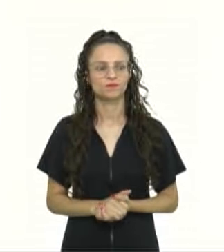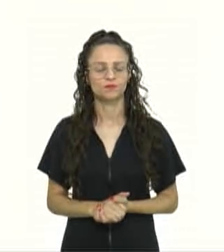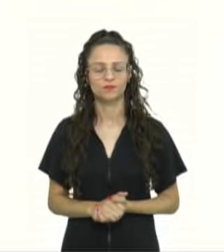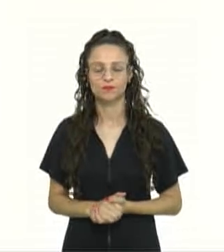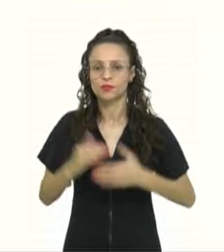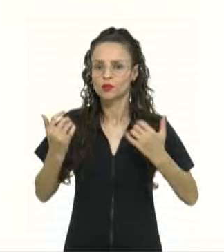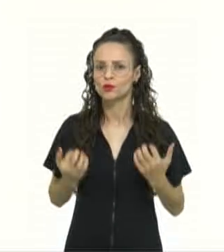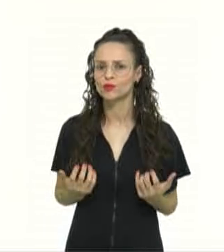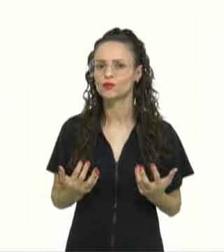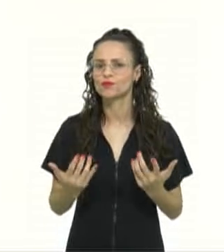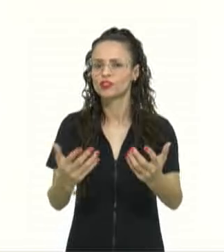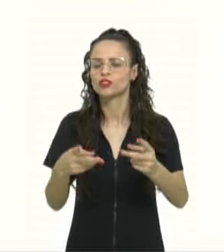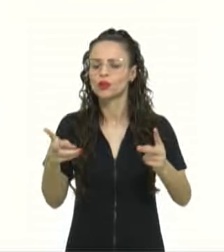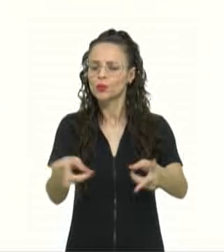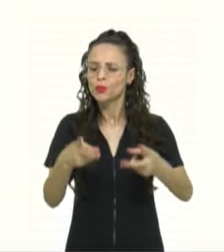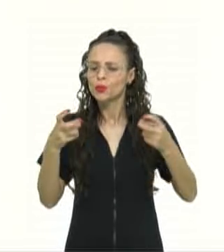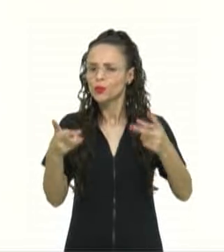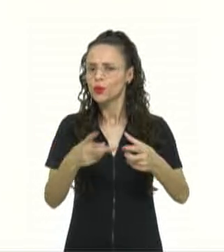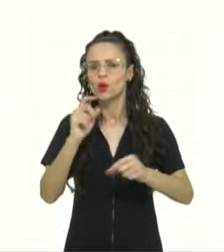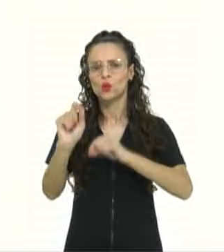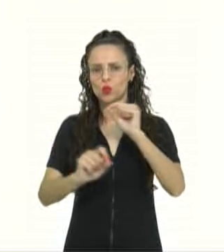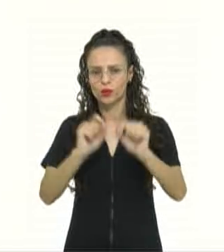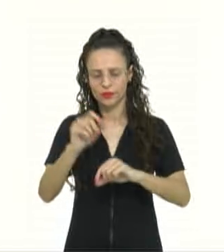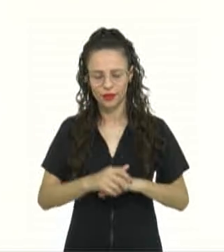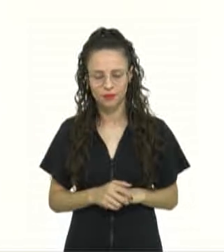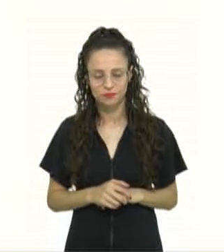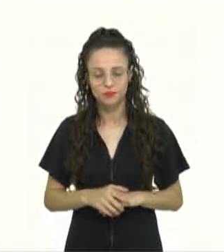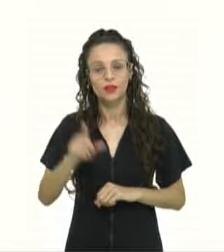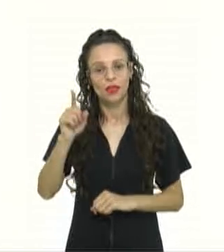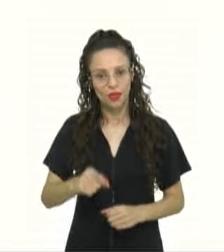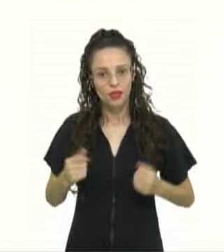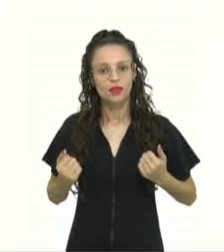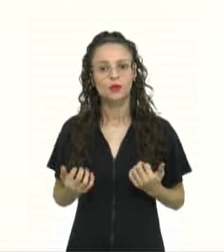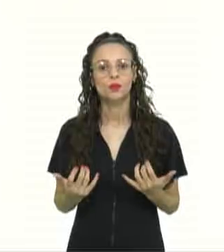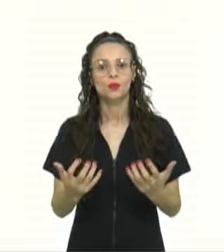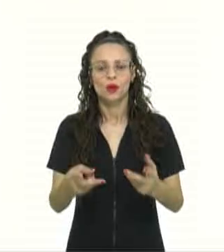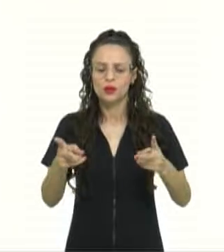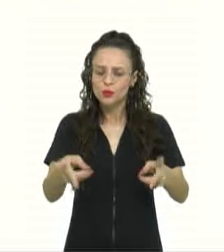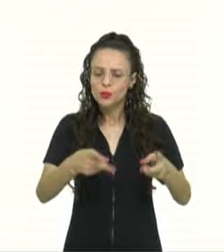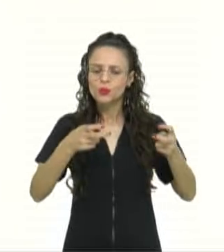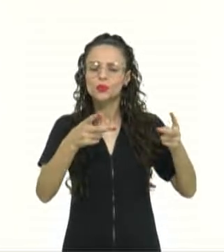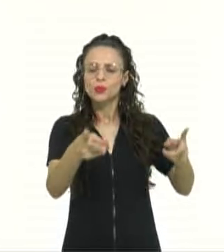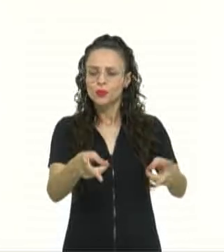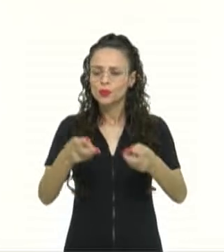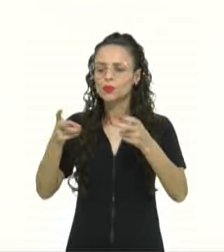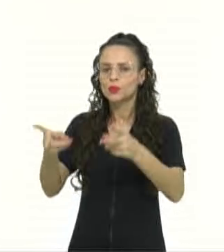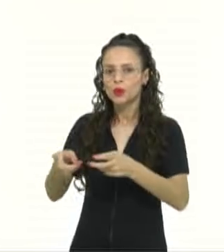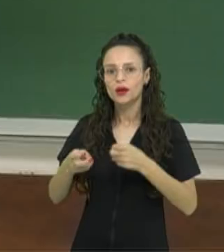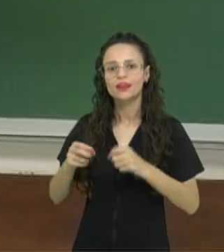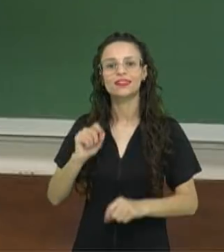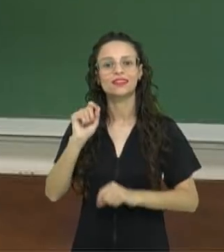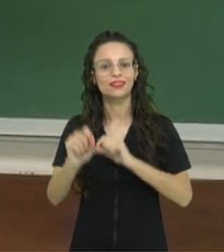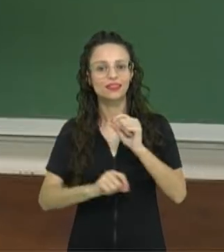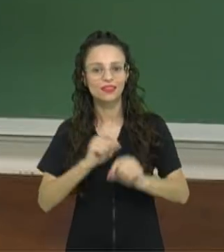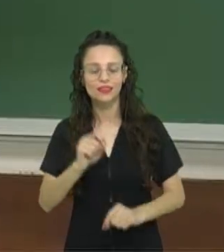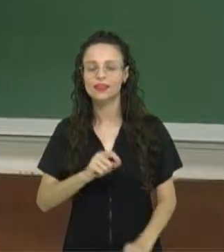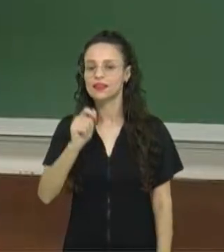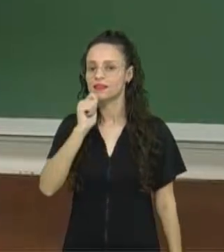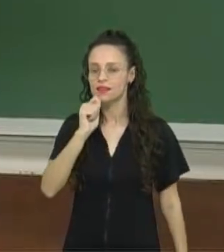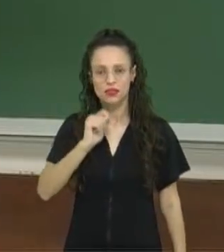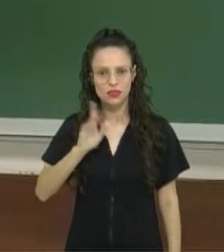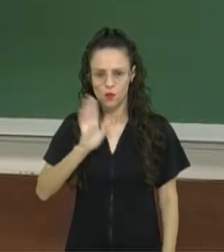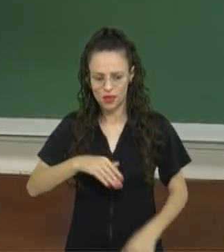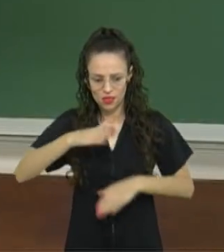extrativismo vegetal? O que será que é, né? É a extração de produtos vegetais que não foram cultivados